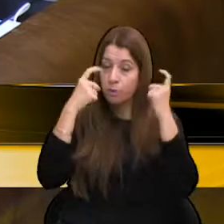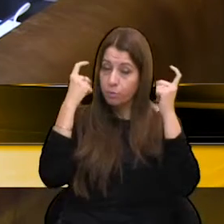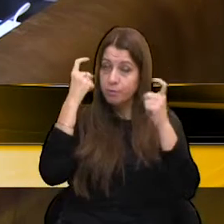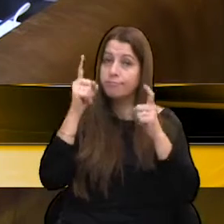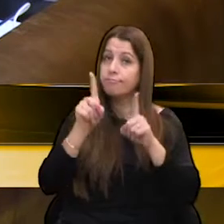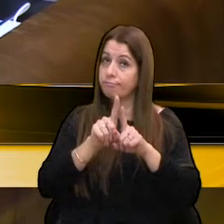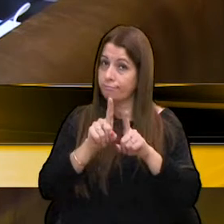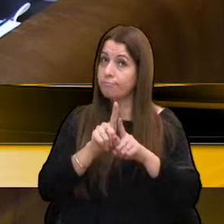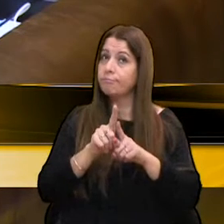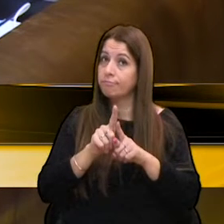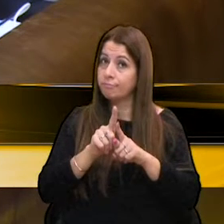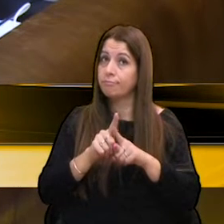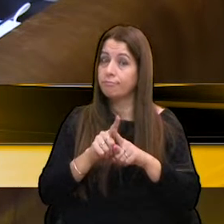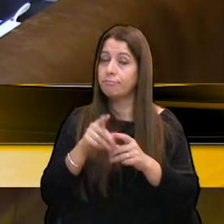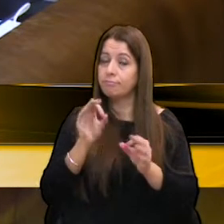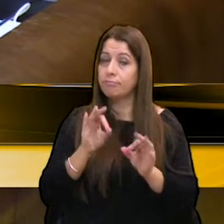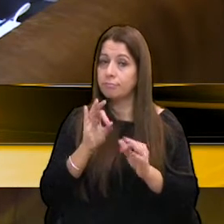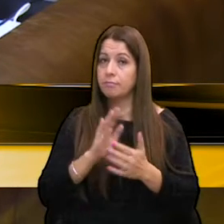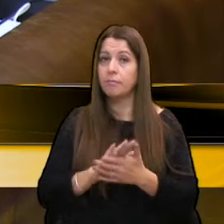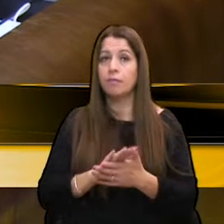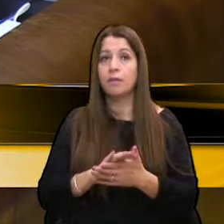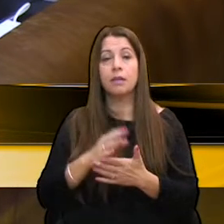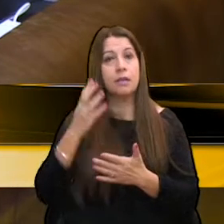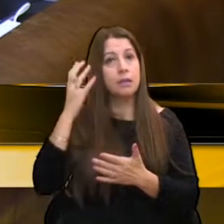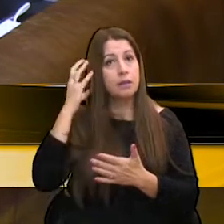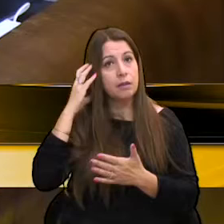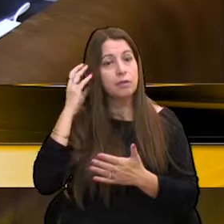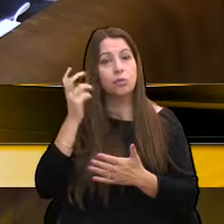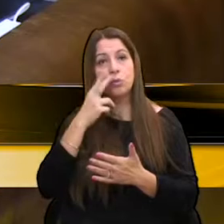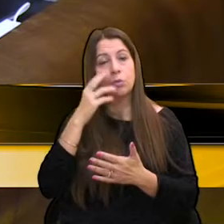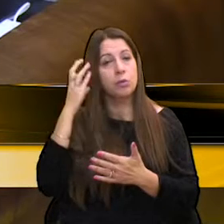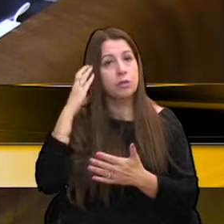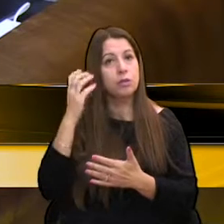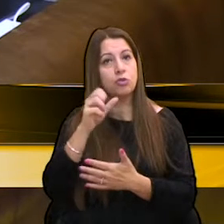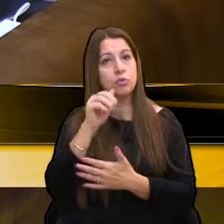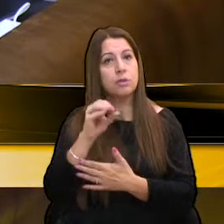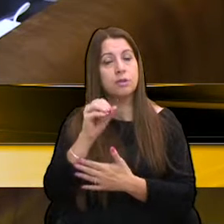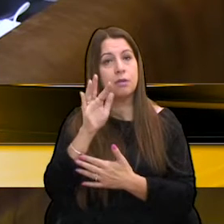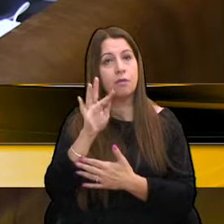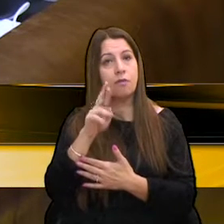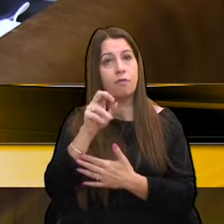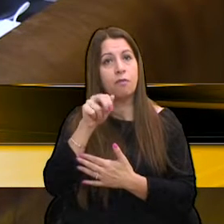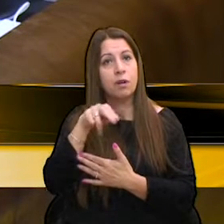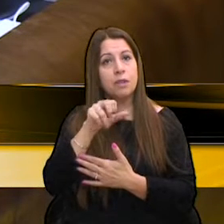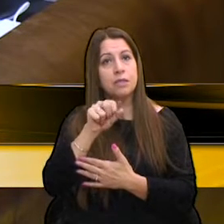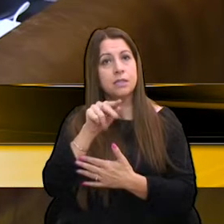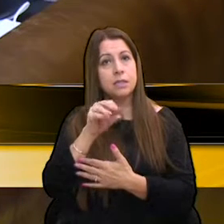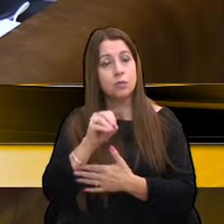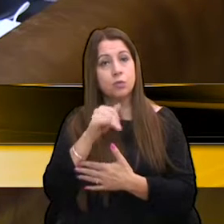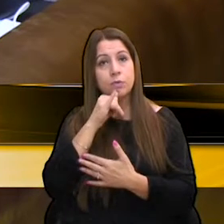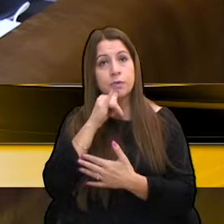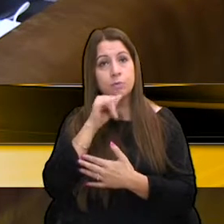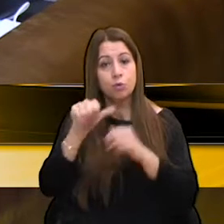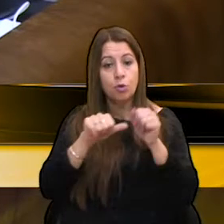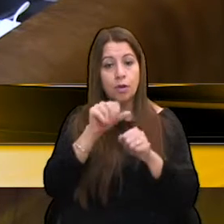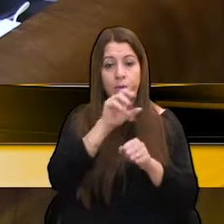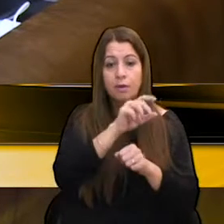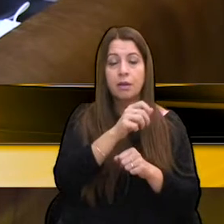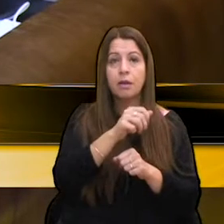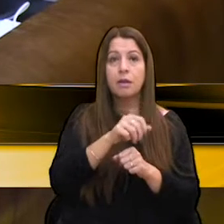uma preocupação bastante procedente. E rádios, emissoras como a Rádio São Francisco, por exemplo, que está querendo a migração para o